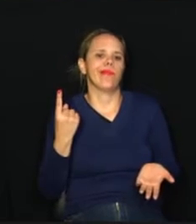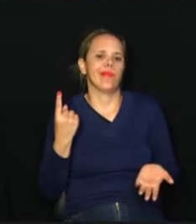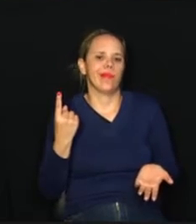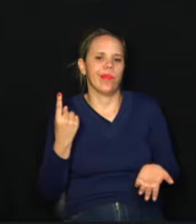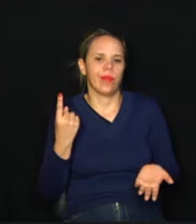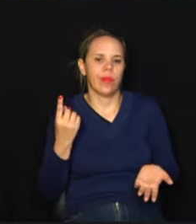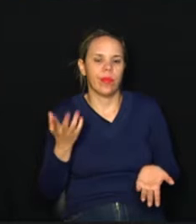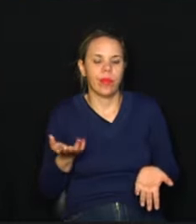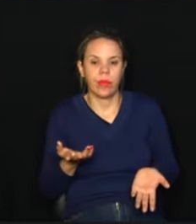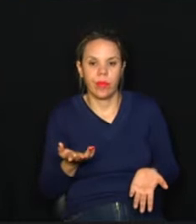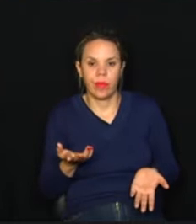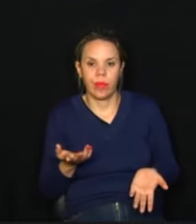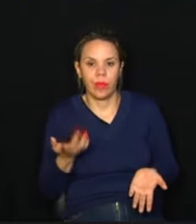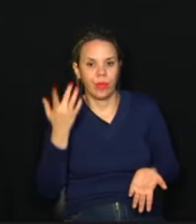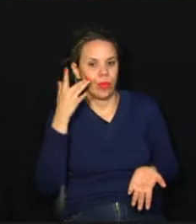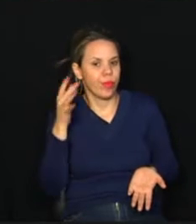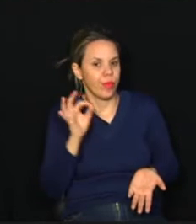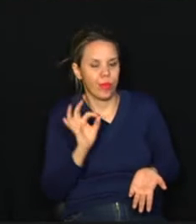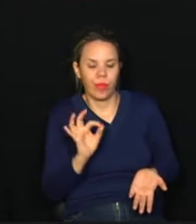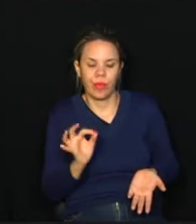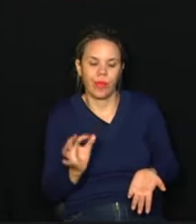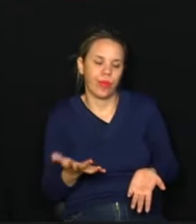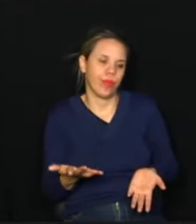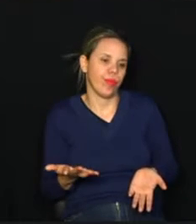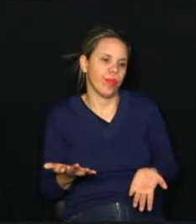totalmente descalibrado, né?